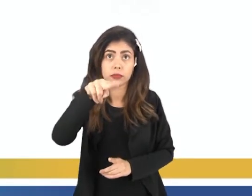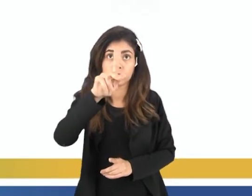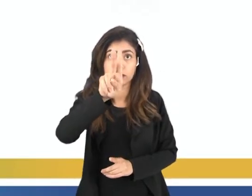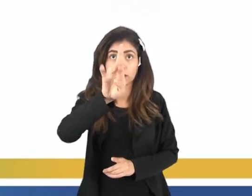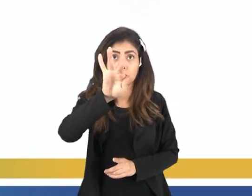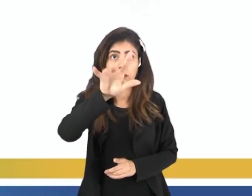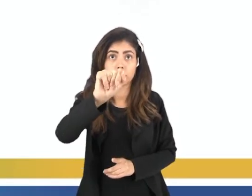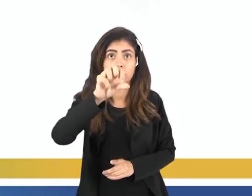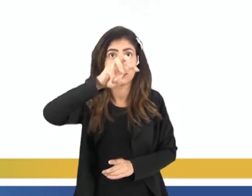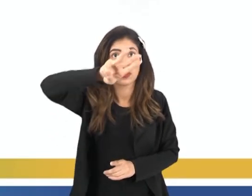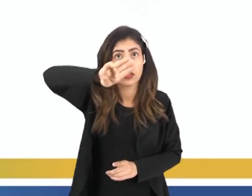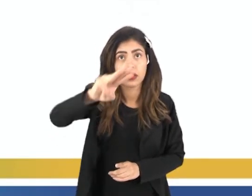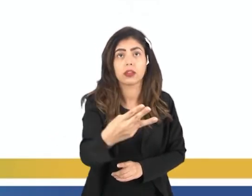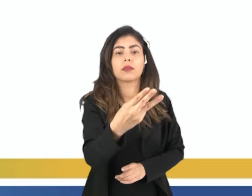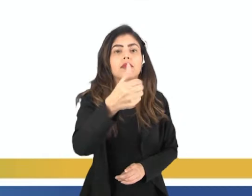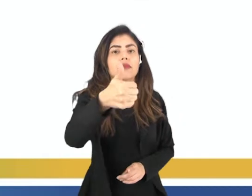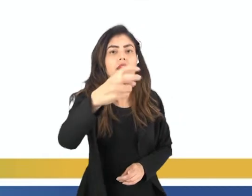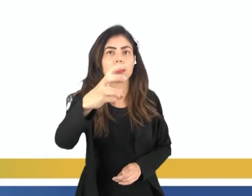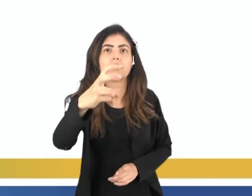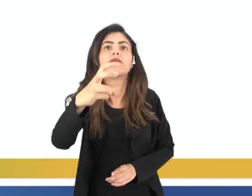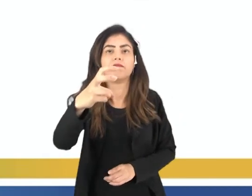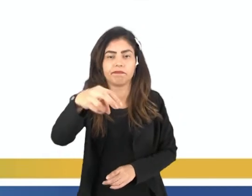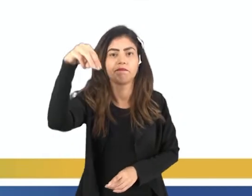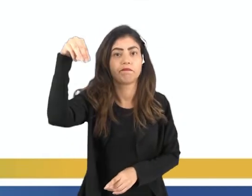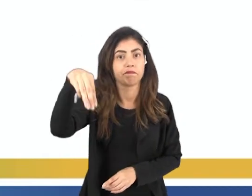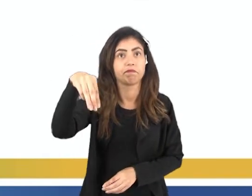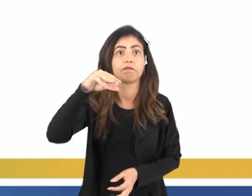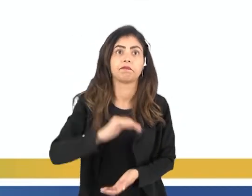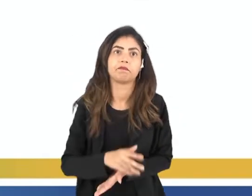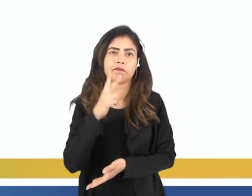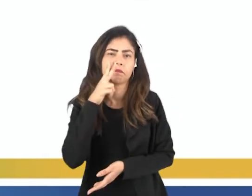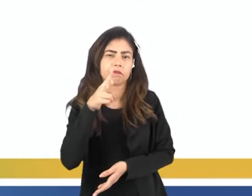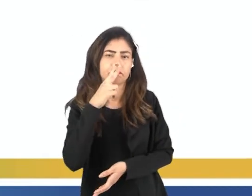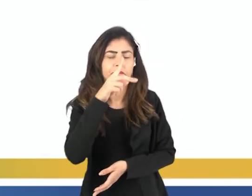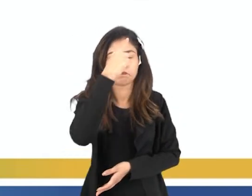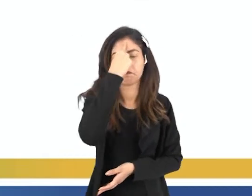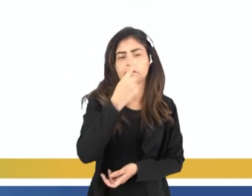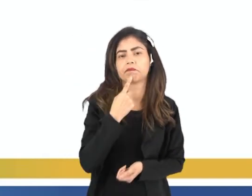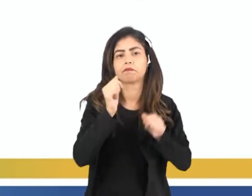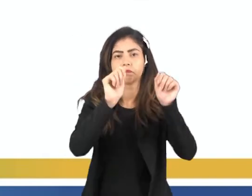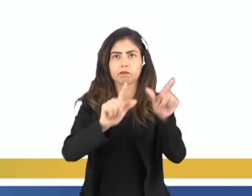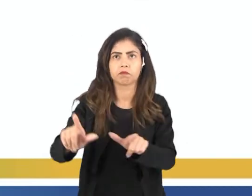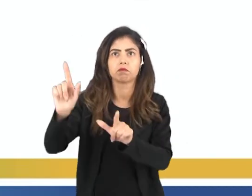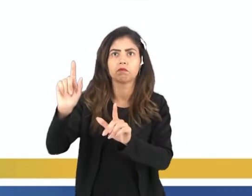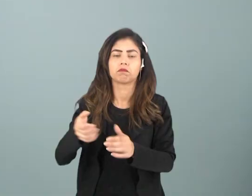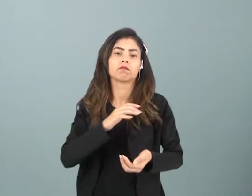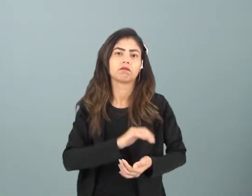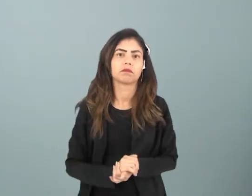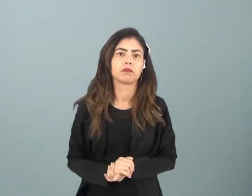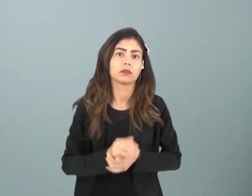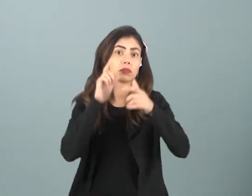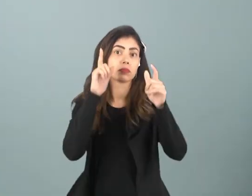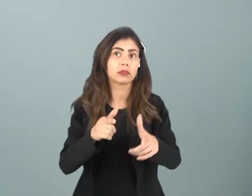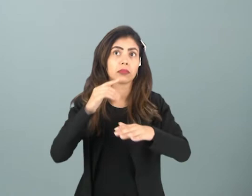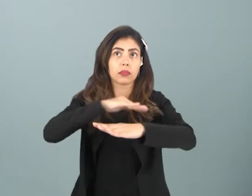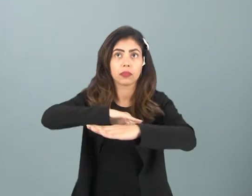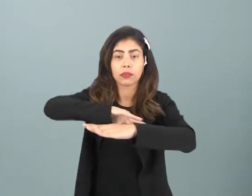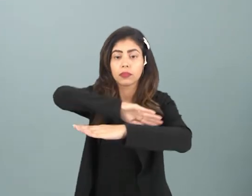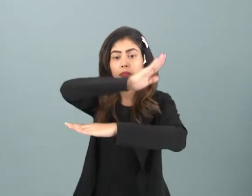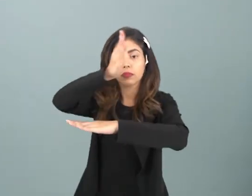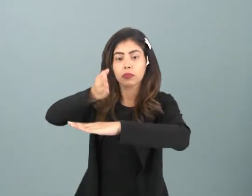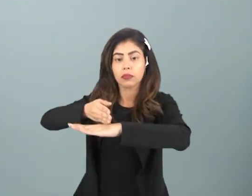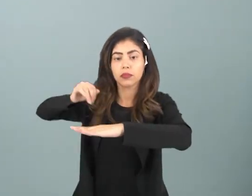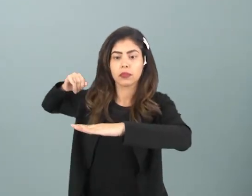com 3.015 metros. Então tá aí na figura para você identificar. Geralmente, boa parte do tempo ele fica encoberto por